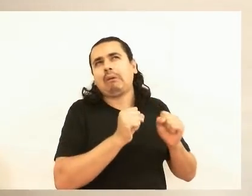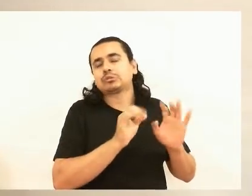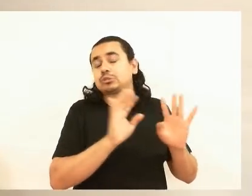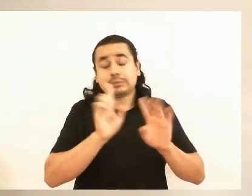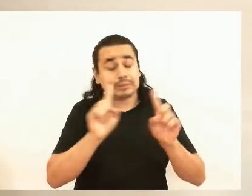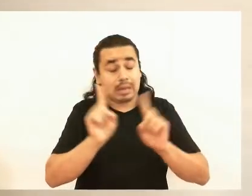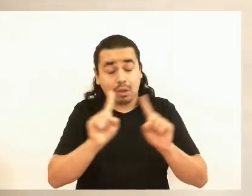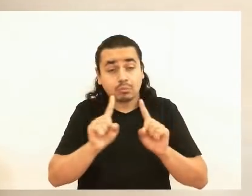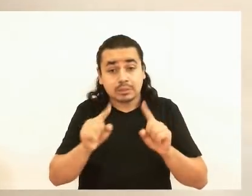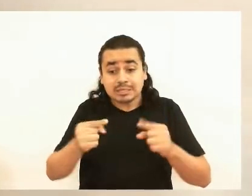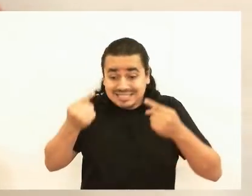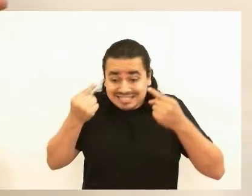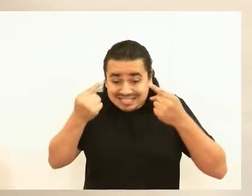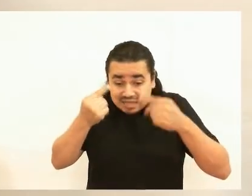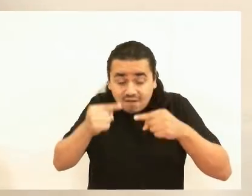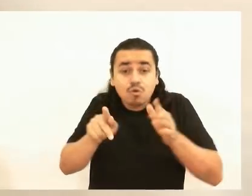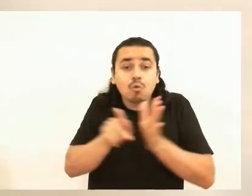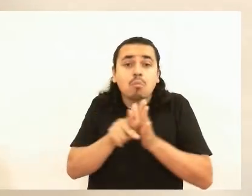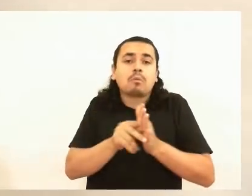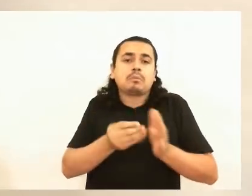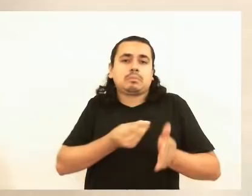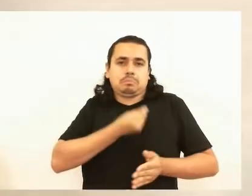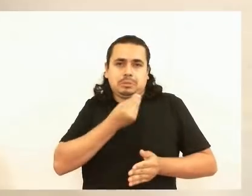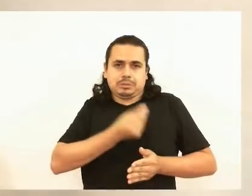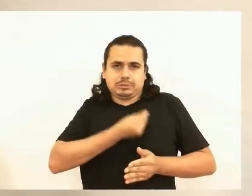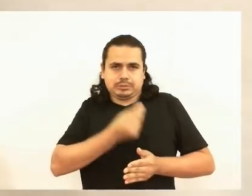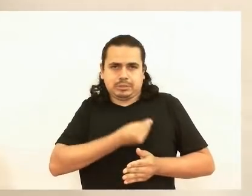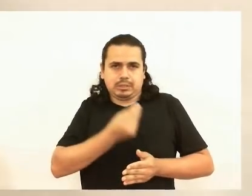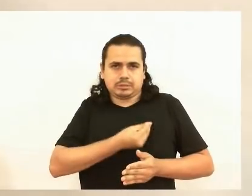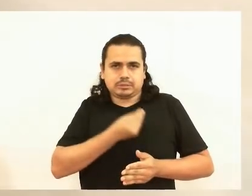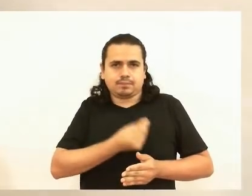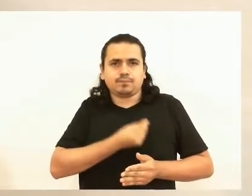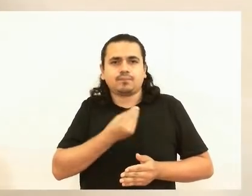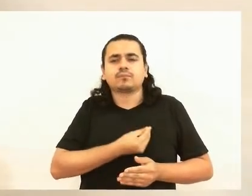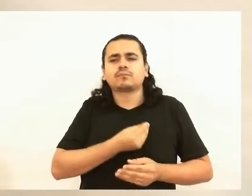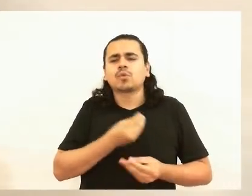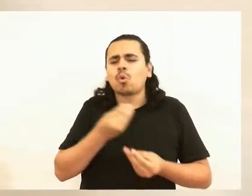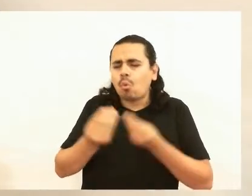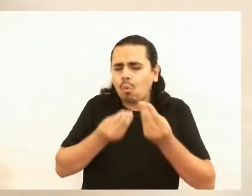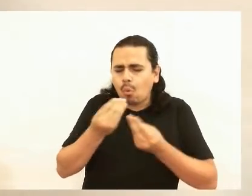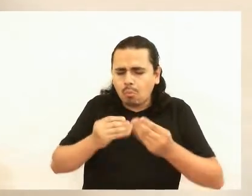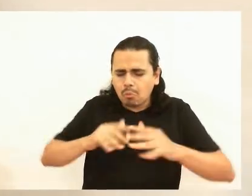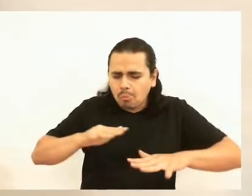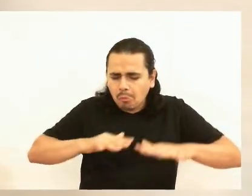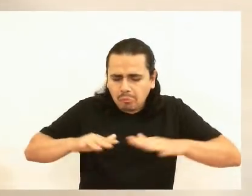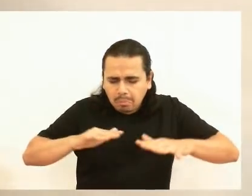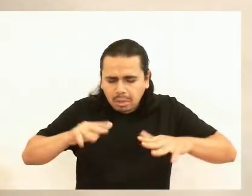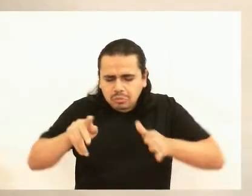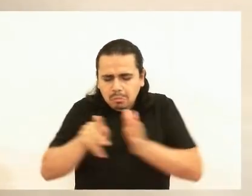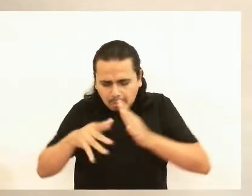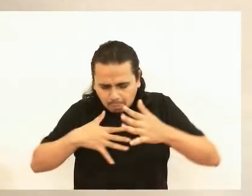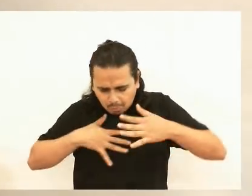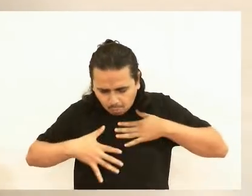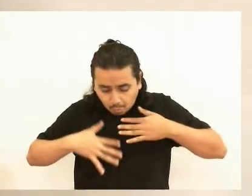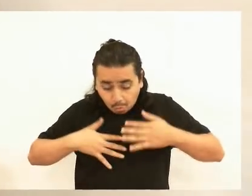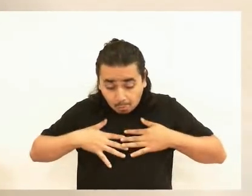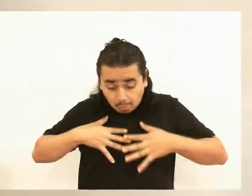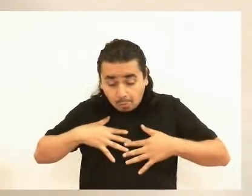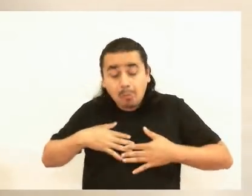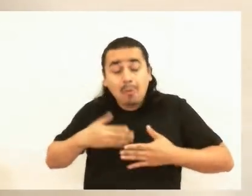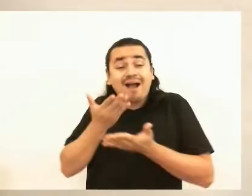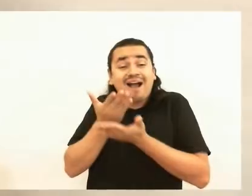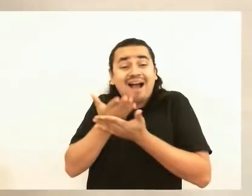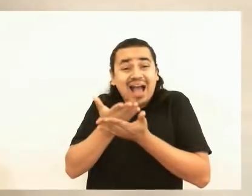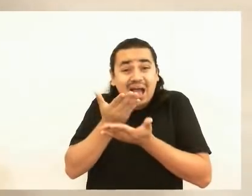né é um desafio de presença como que a o nosso movimento nosso corpo nossa aula